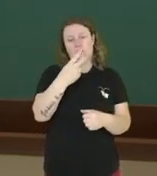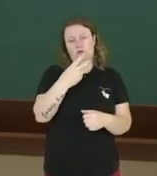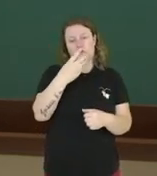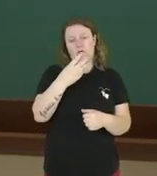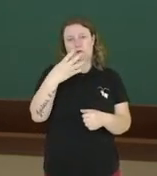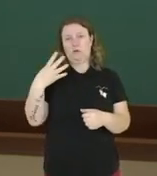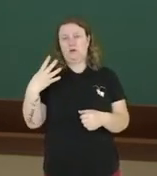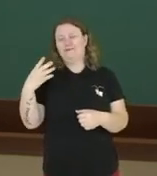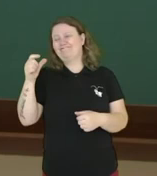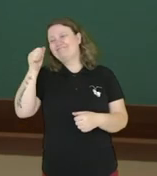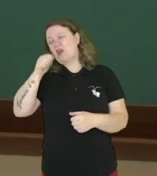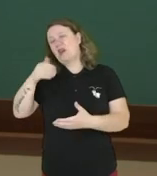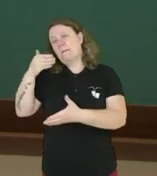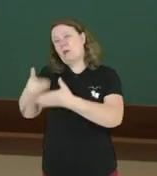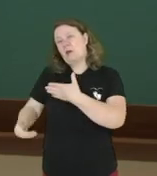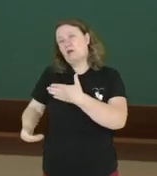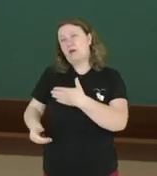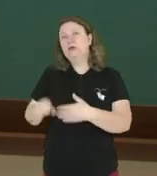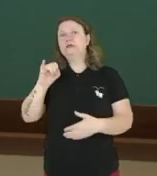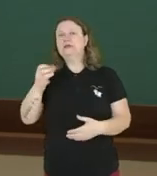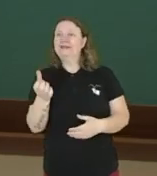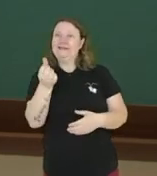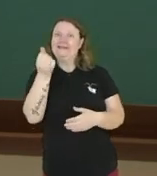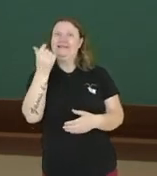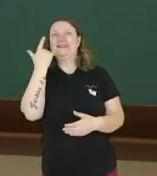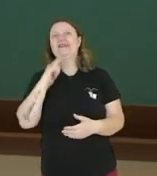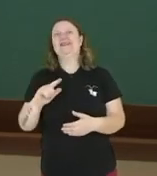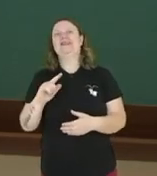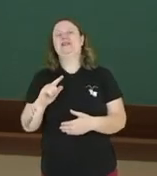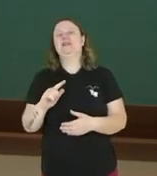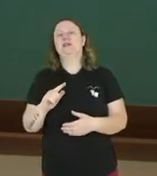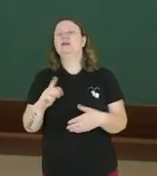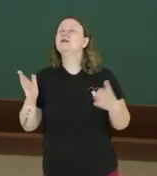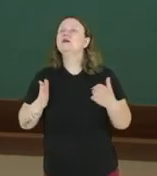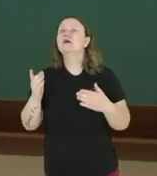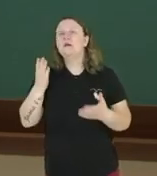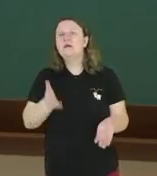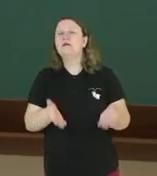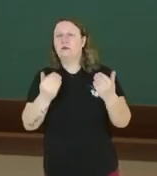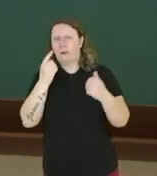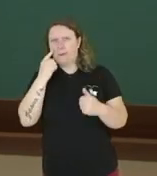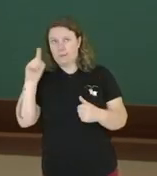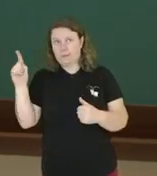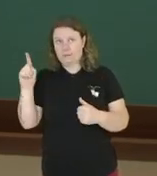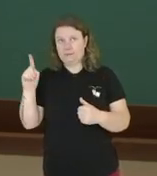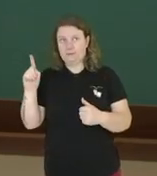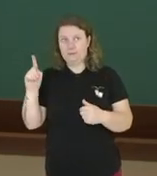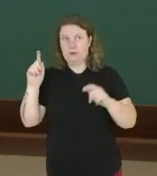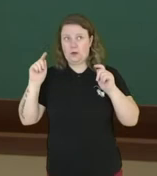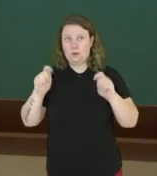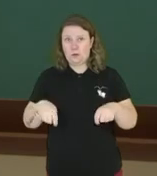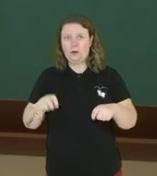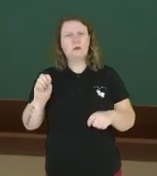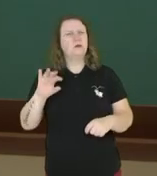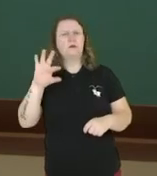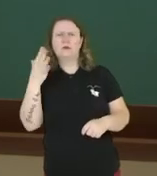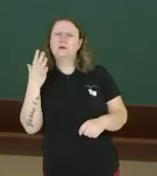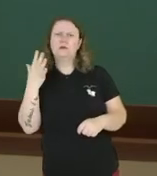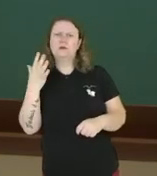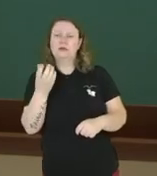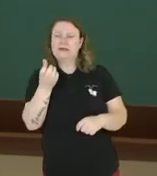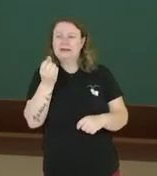a Ana perde. Se der 6, a Ana ganha. Então vamos lá. Quando Ana lança o dado, pode ocorrer qualquer uma das